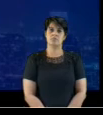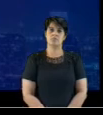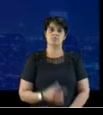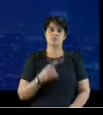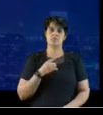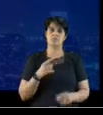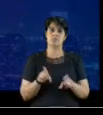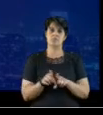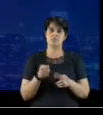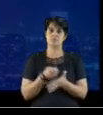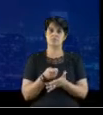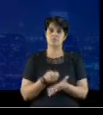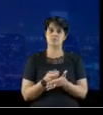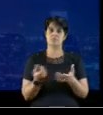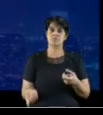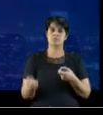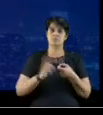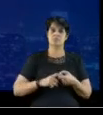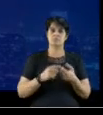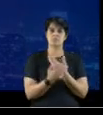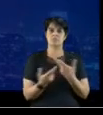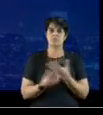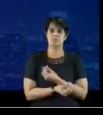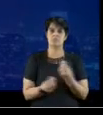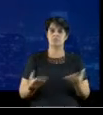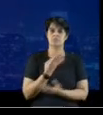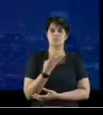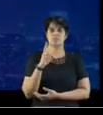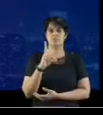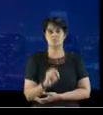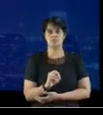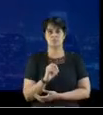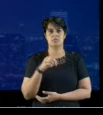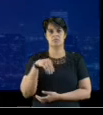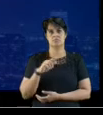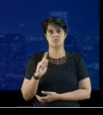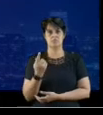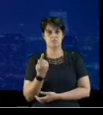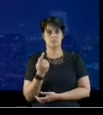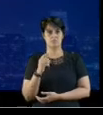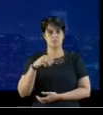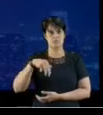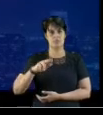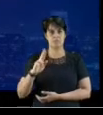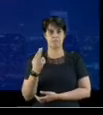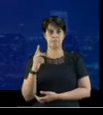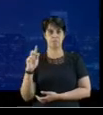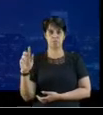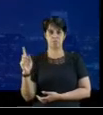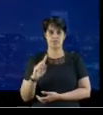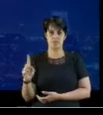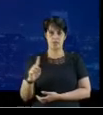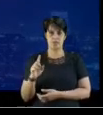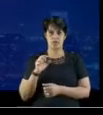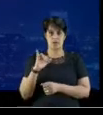obrigatoriedade de devolução da frequência de 450 MHz, caso então não houvesse a ativação de serviços no prazo